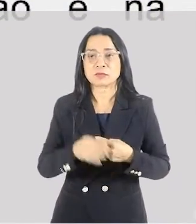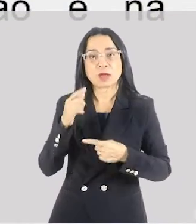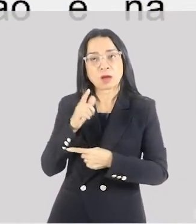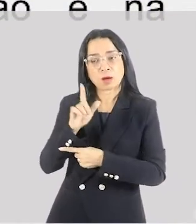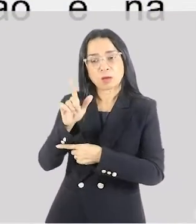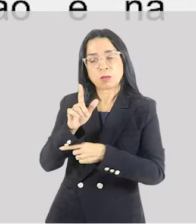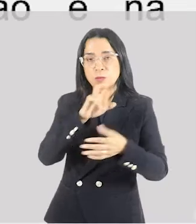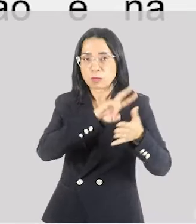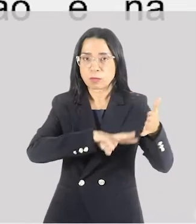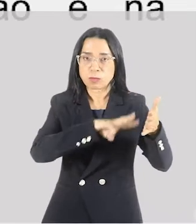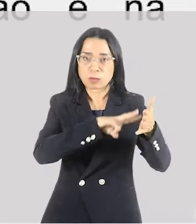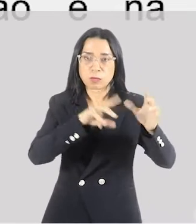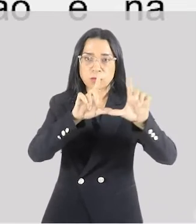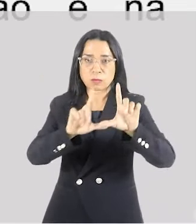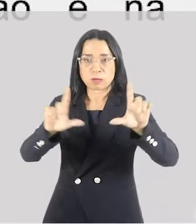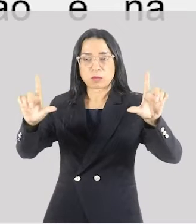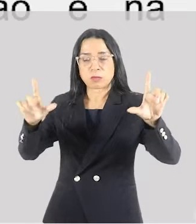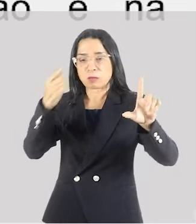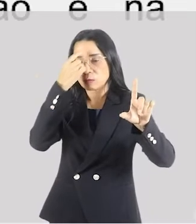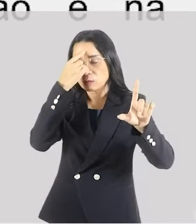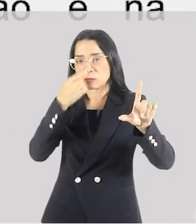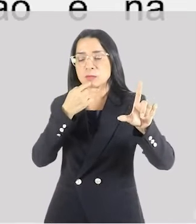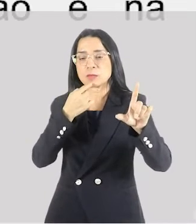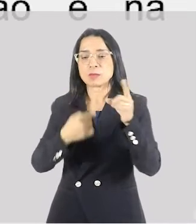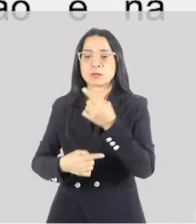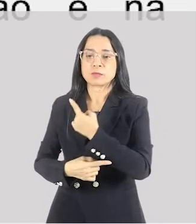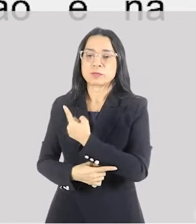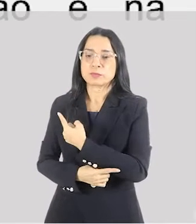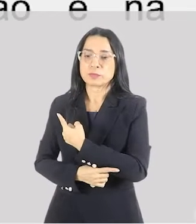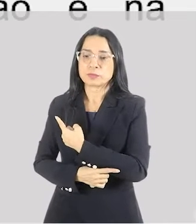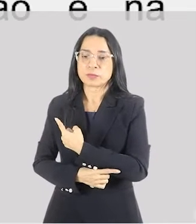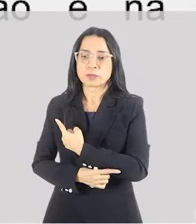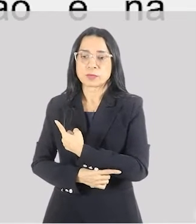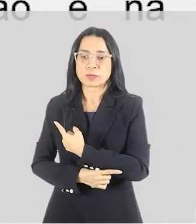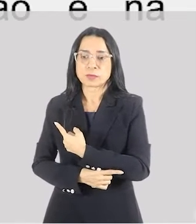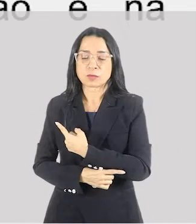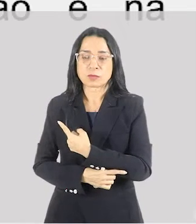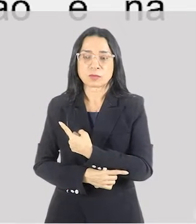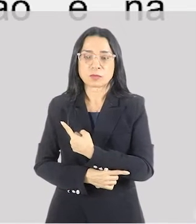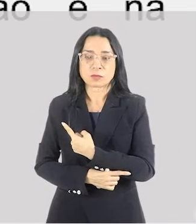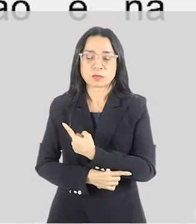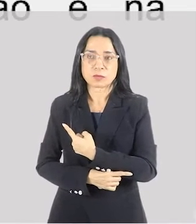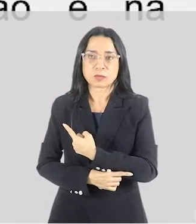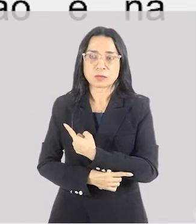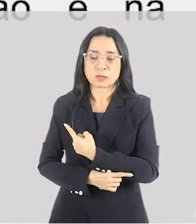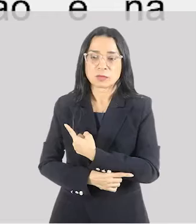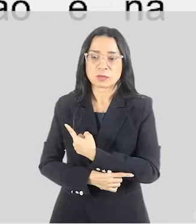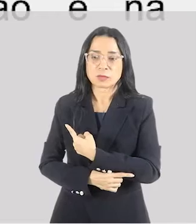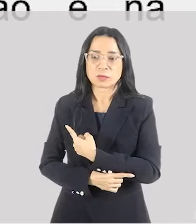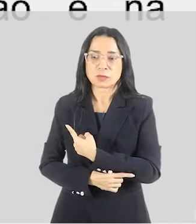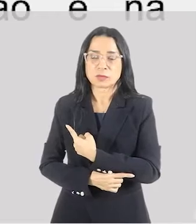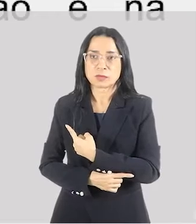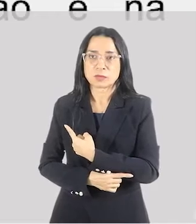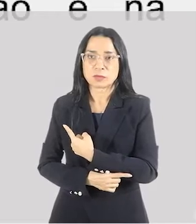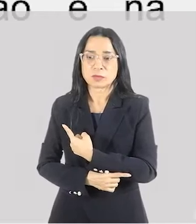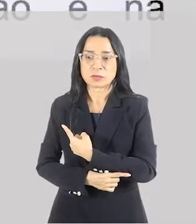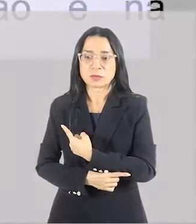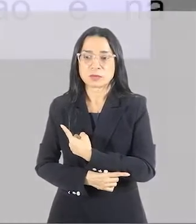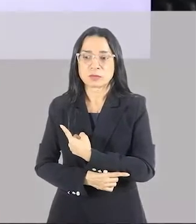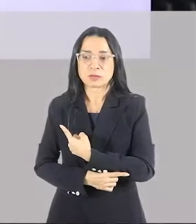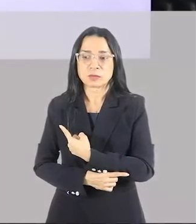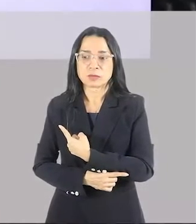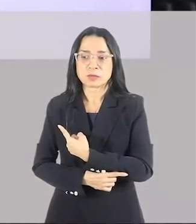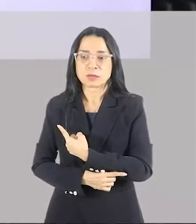Para os que reconhecem essa possibilidade, a autorização possui natureza de ato administrativo unilateral,